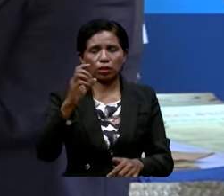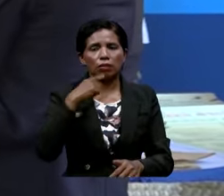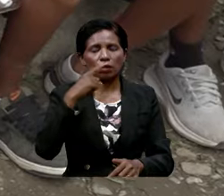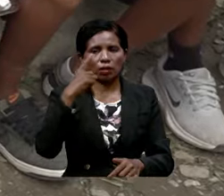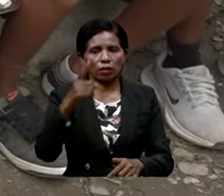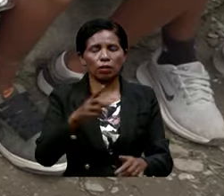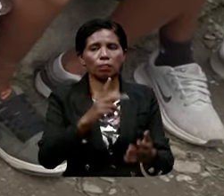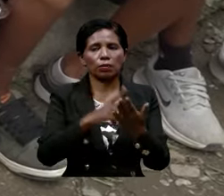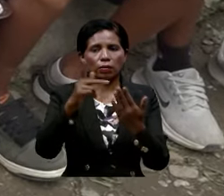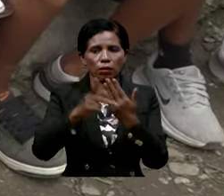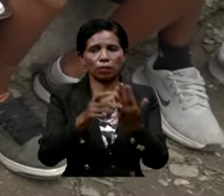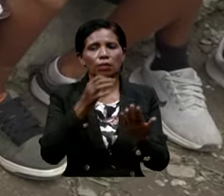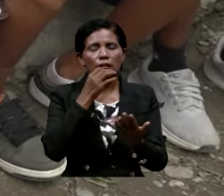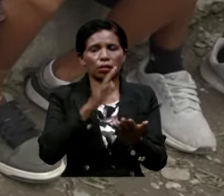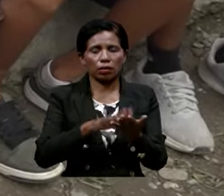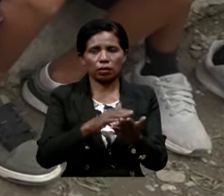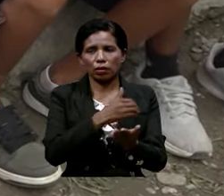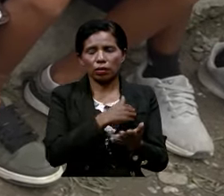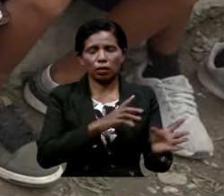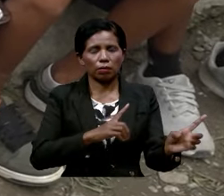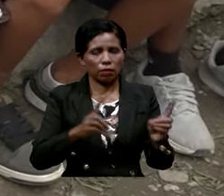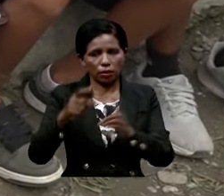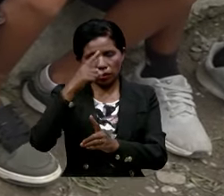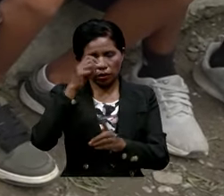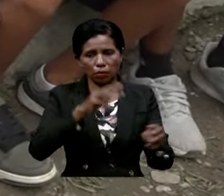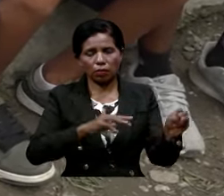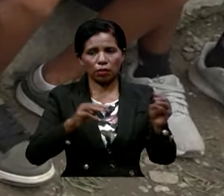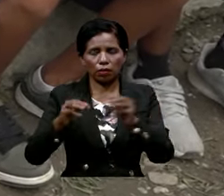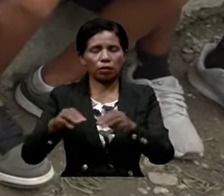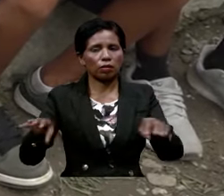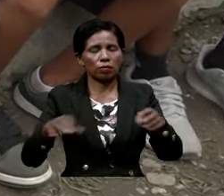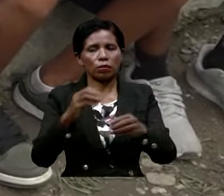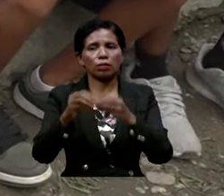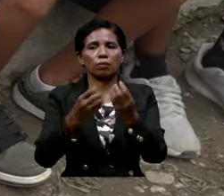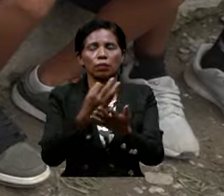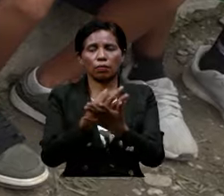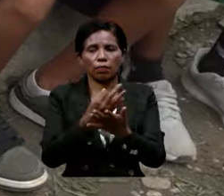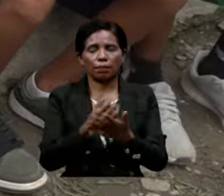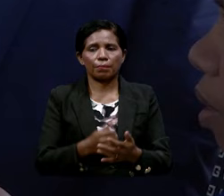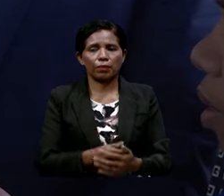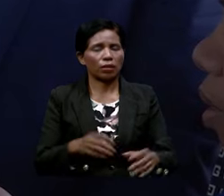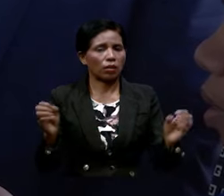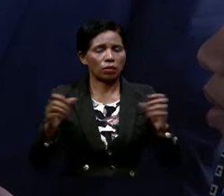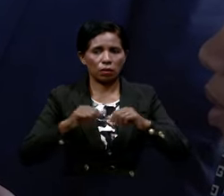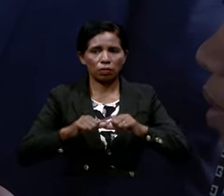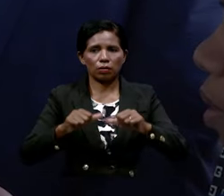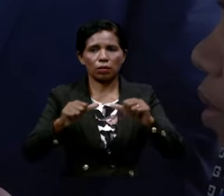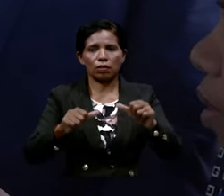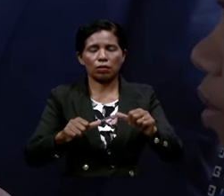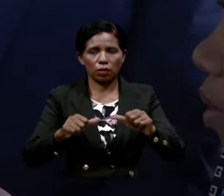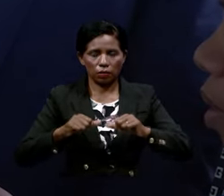o programa Merenda Escolar será o que implementa também mudança e a sistema financeira. Merenda Escolar Laos da Lao.